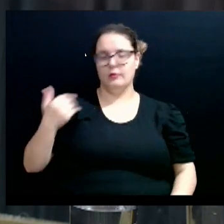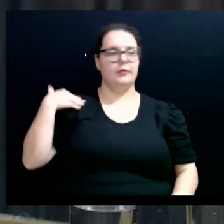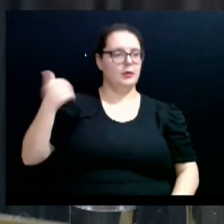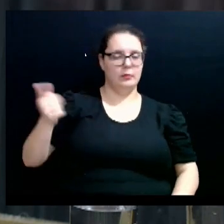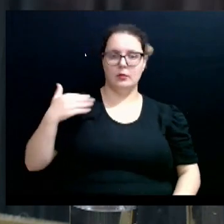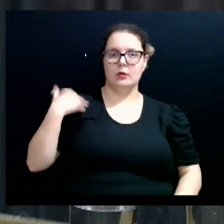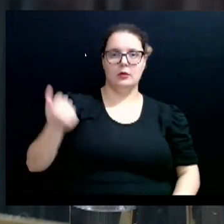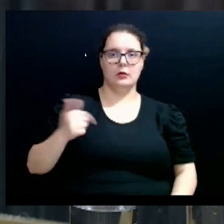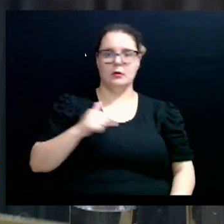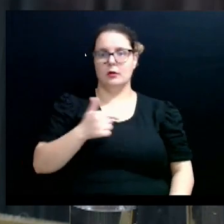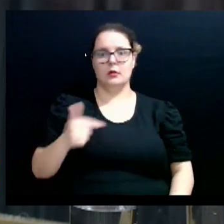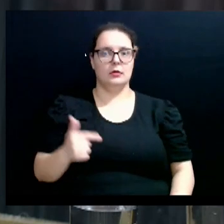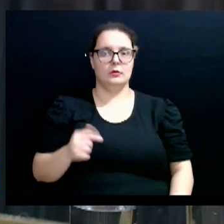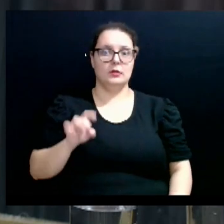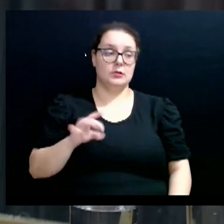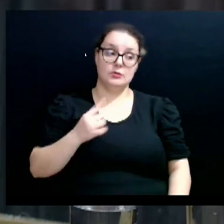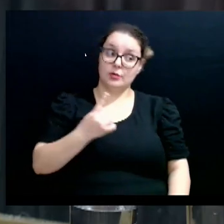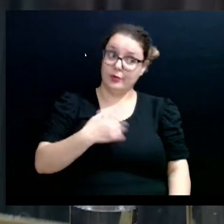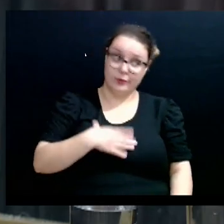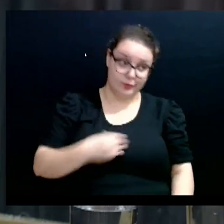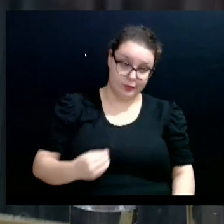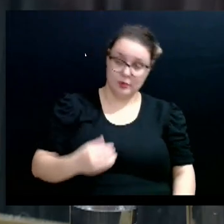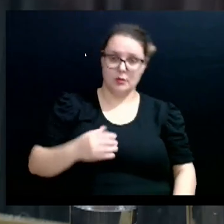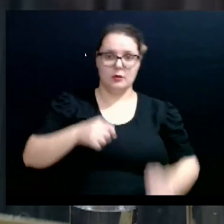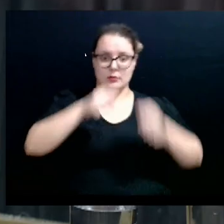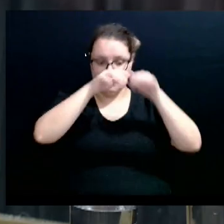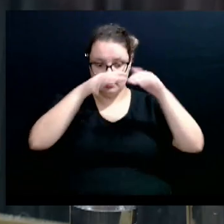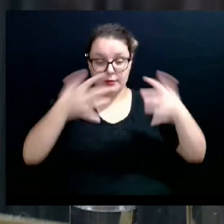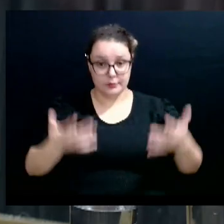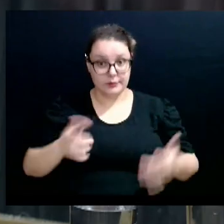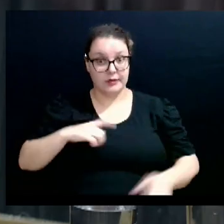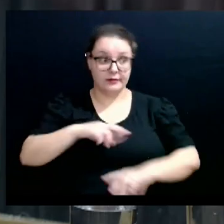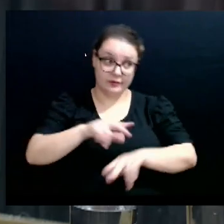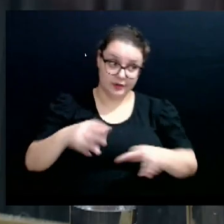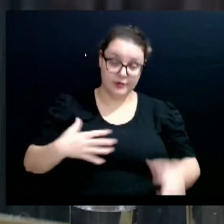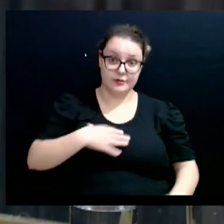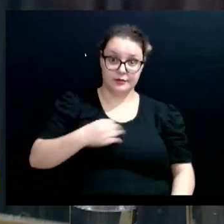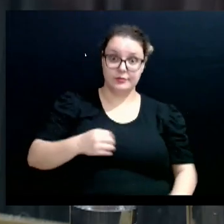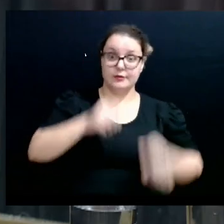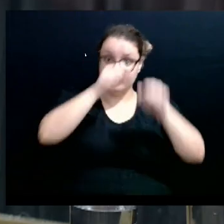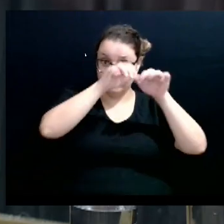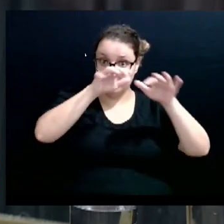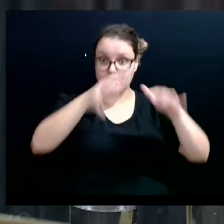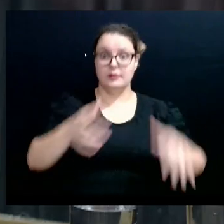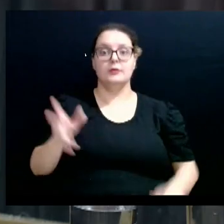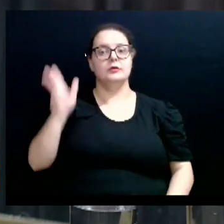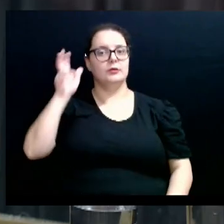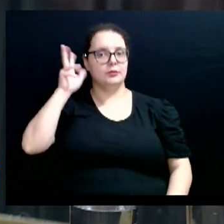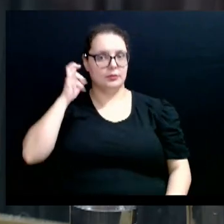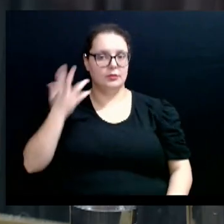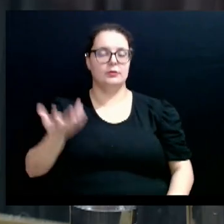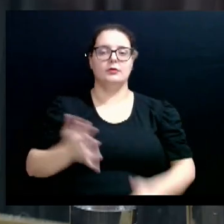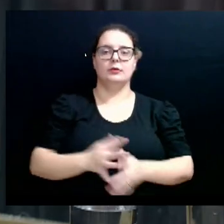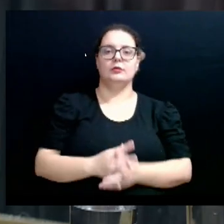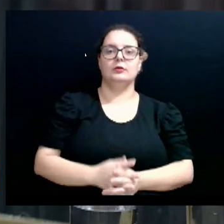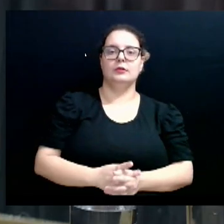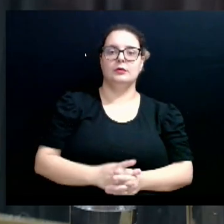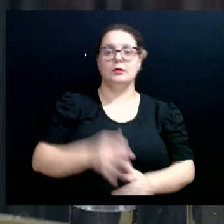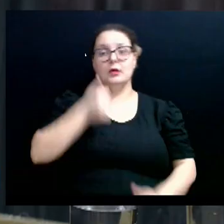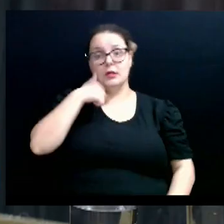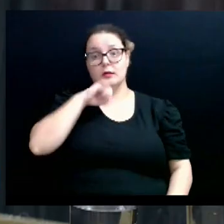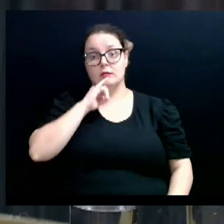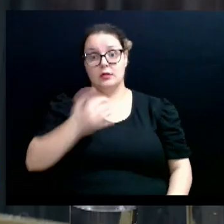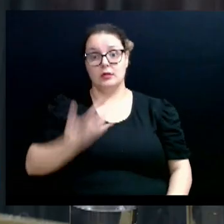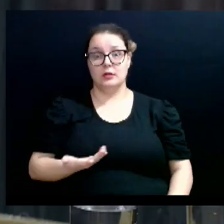uma criança com autismo. Então, Uhum. às vezes, né, eu já escutei relato de mães que falam: "Ah, eu vou em grupos